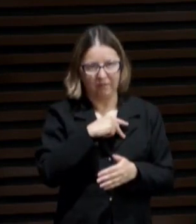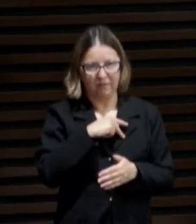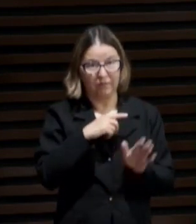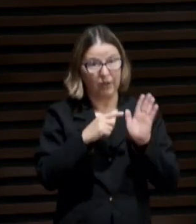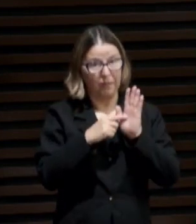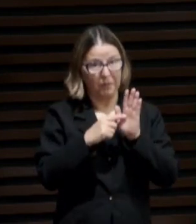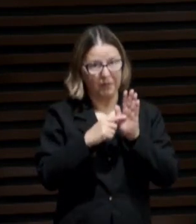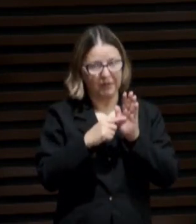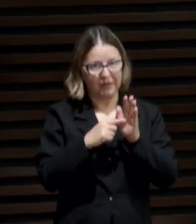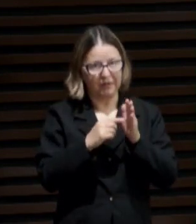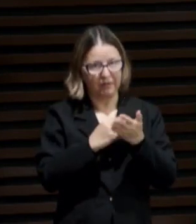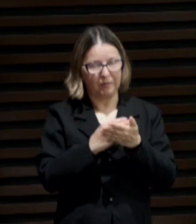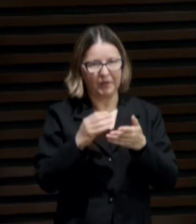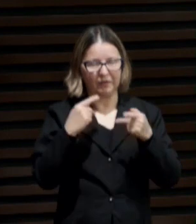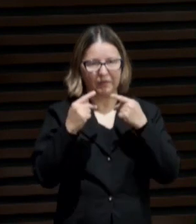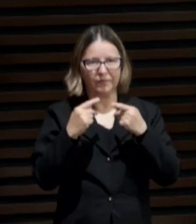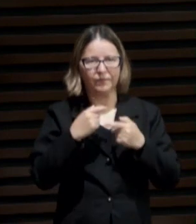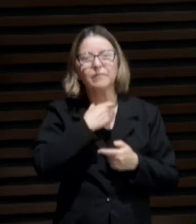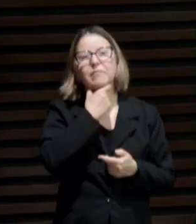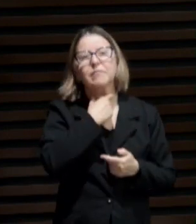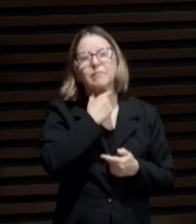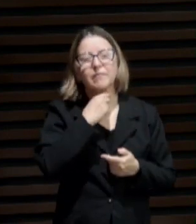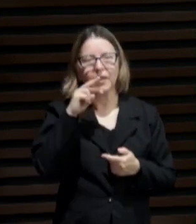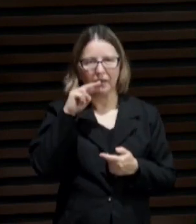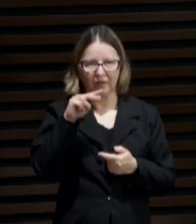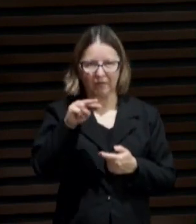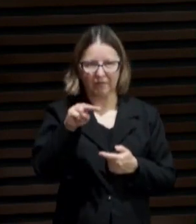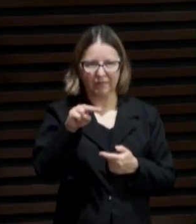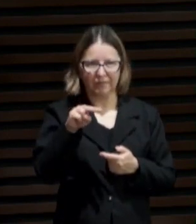completo. Ele começa garganta, língua,